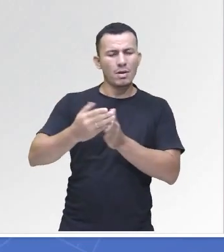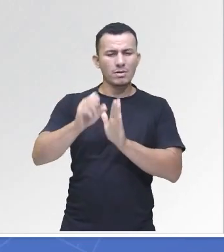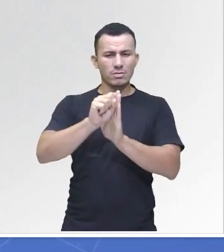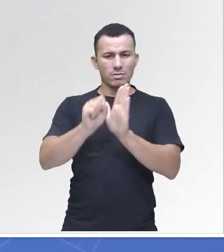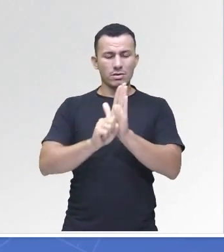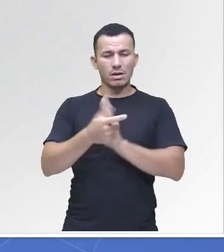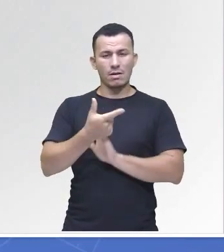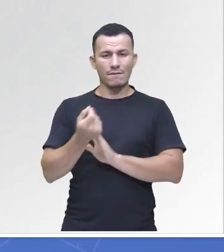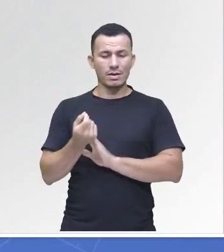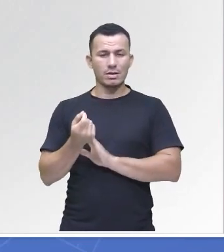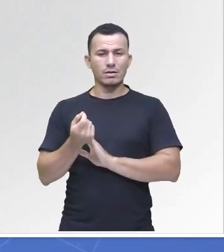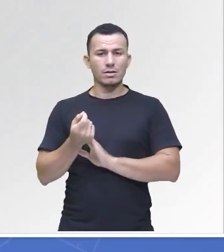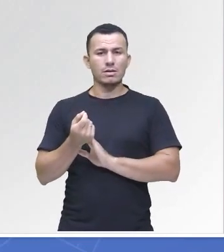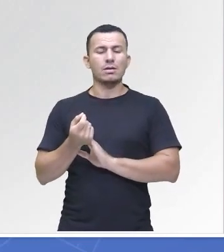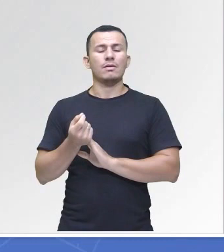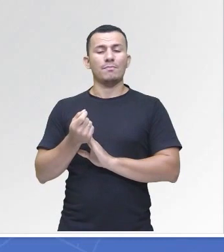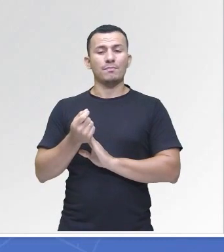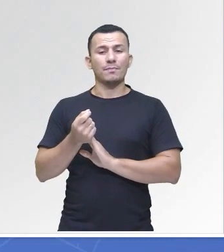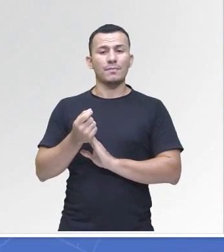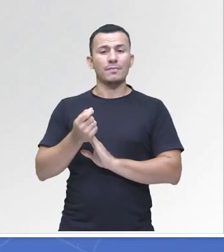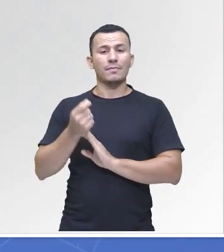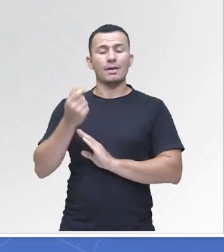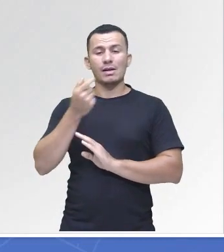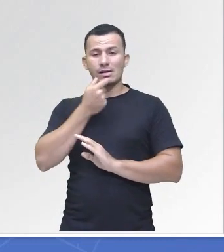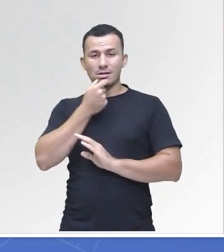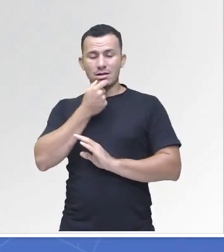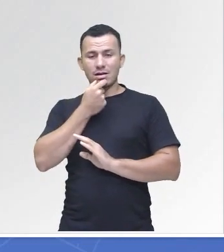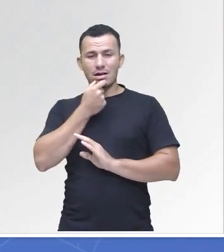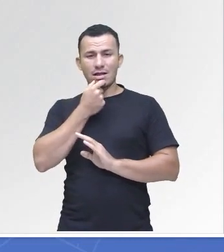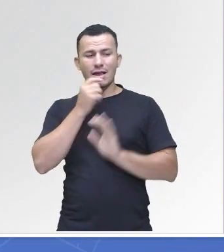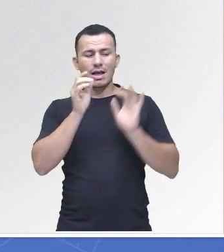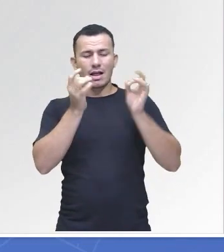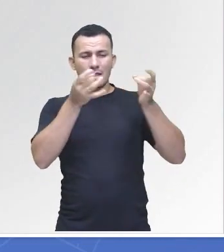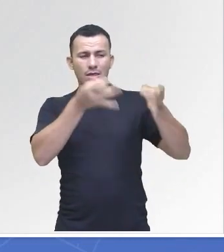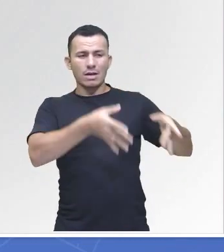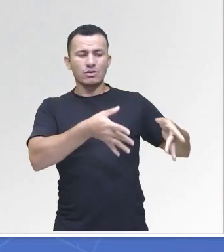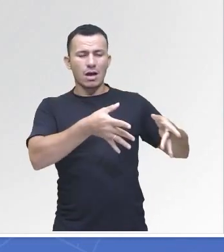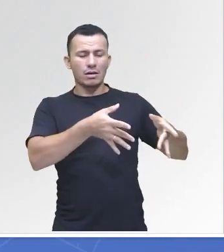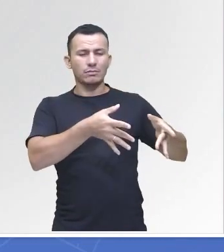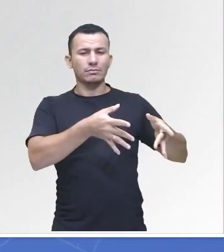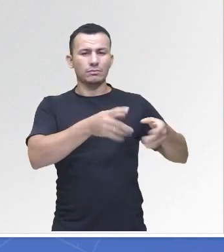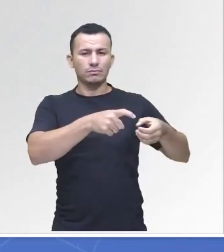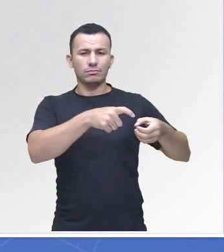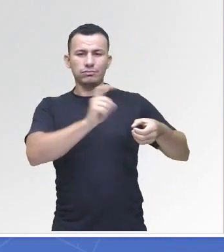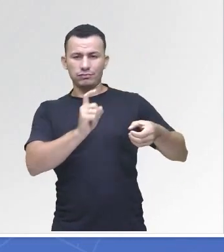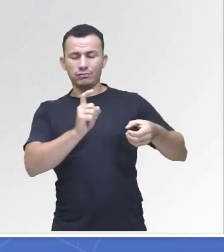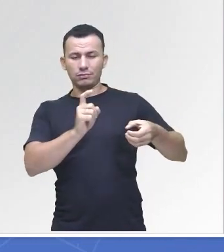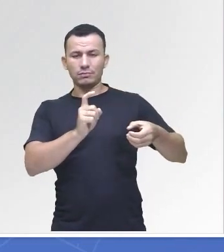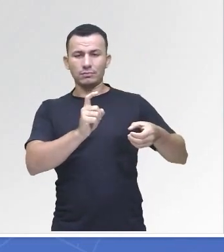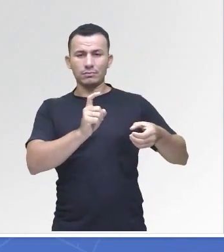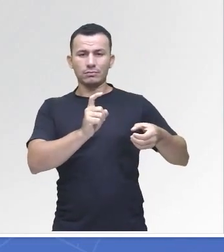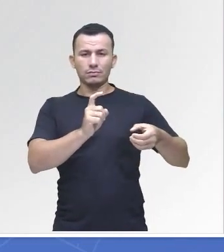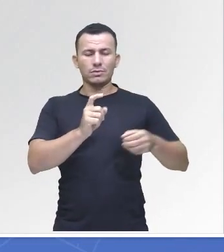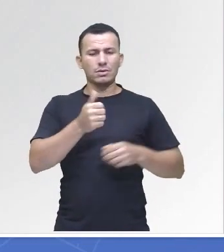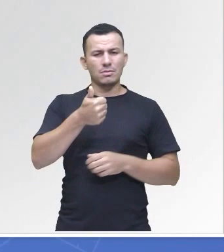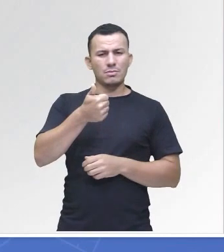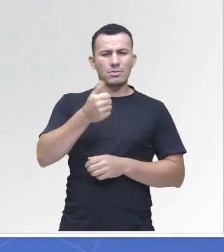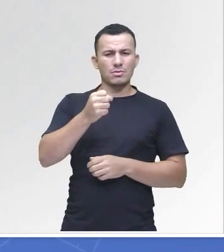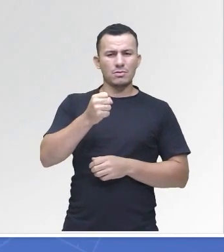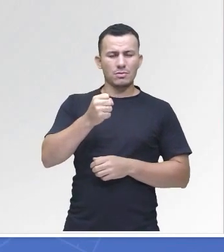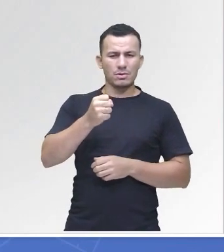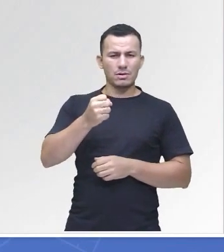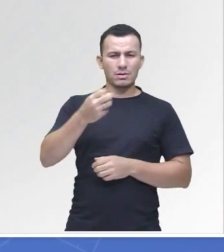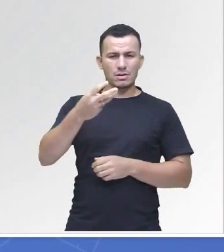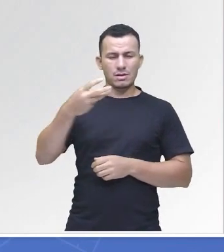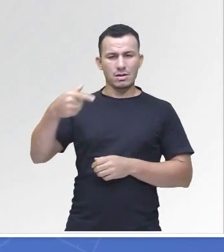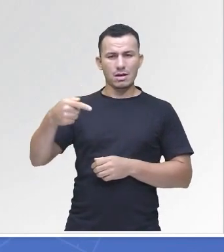a Inglaterra abandonou a política do esplêndido isolamento da era vitoriana, 1837 a